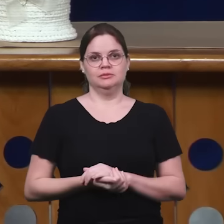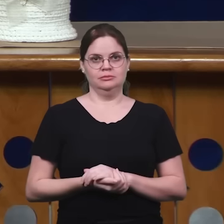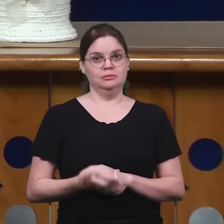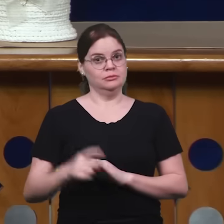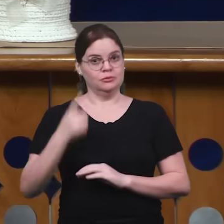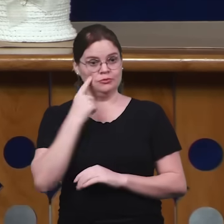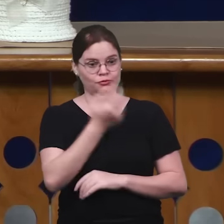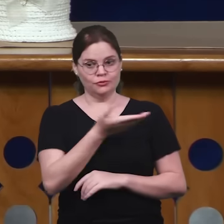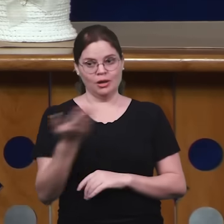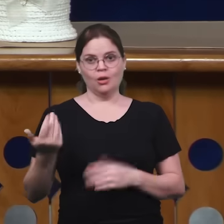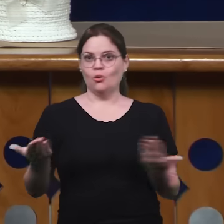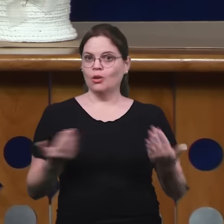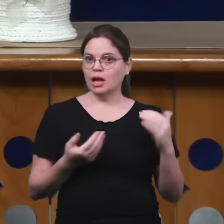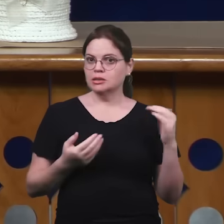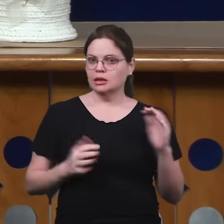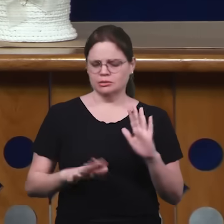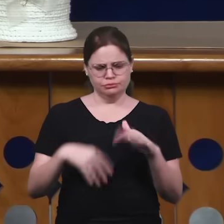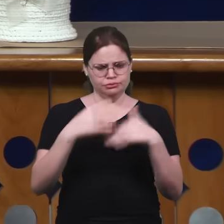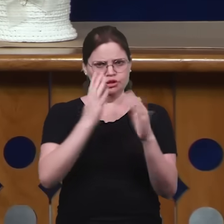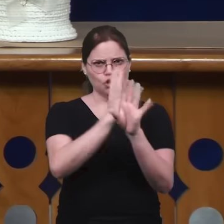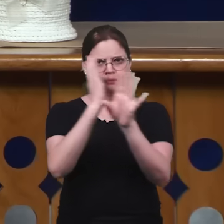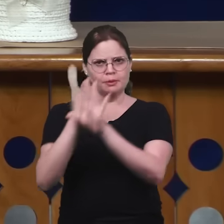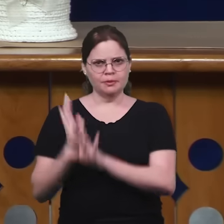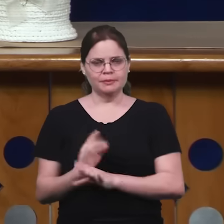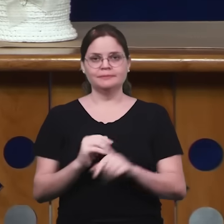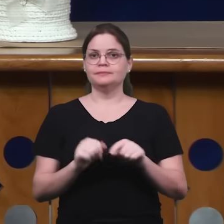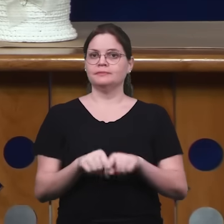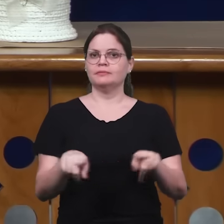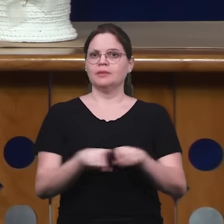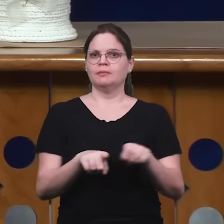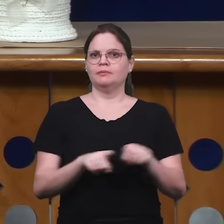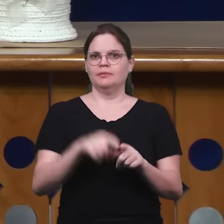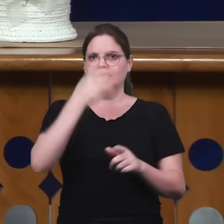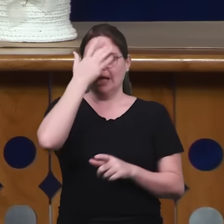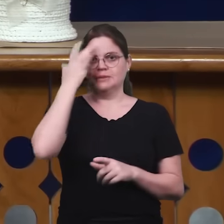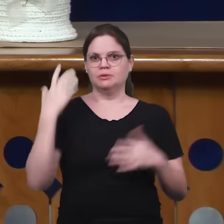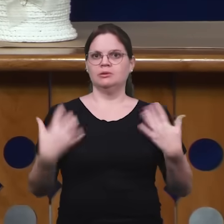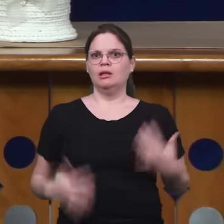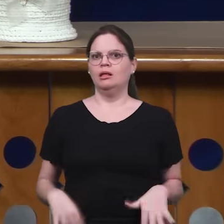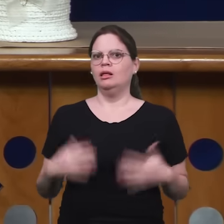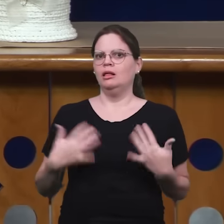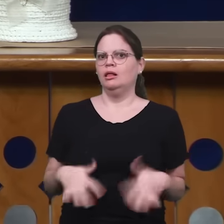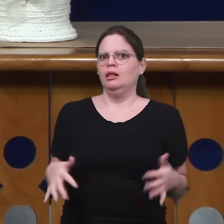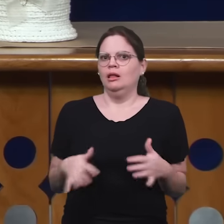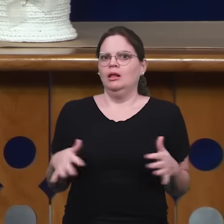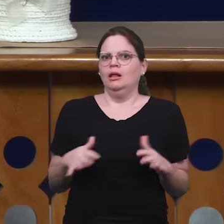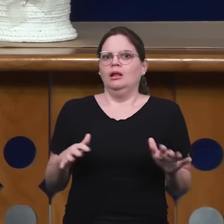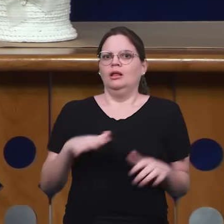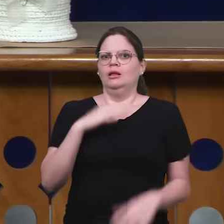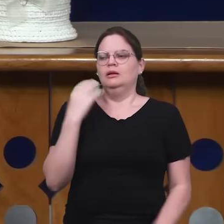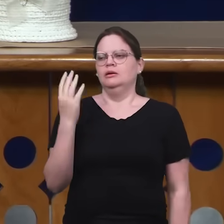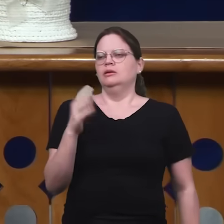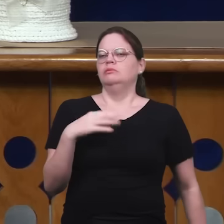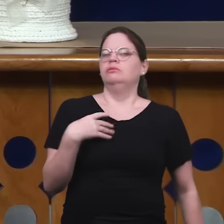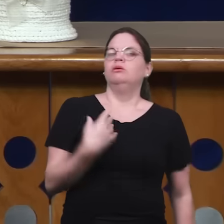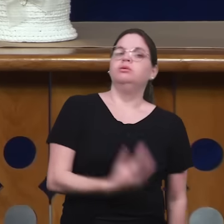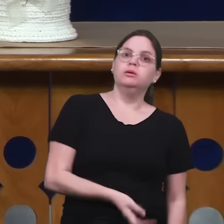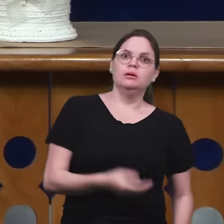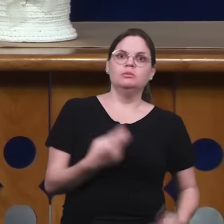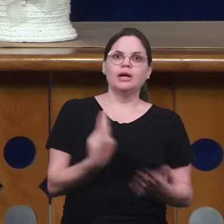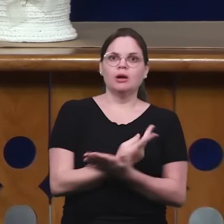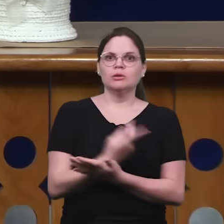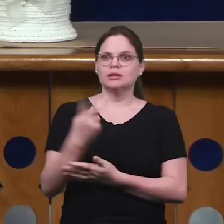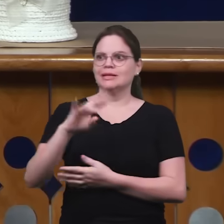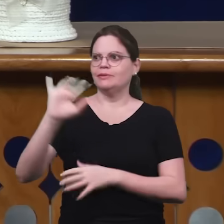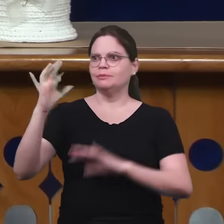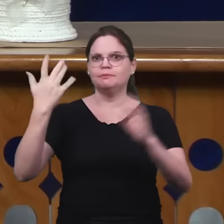estamos vivendo isso, não é verdade? Ele falou que homens estariam desmaiando de terror na expectativa daquilo que sobreviveria sobre a